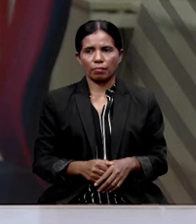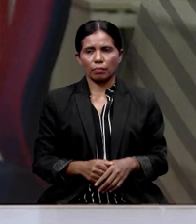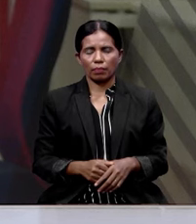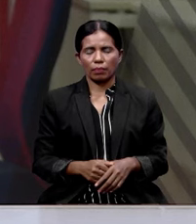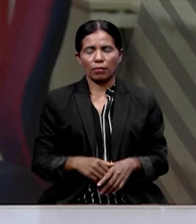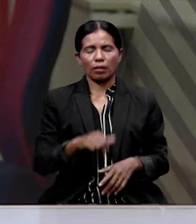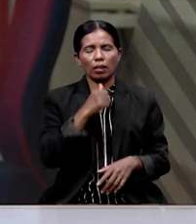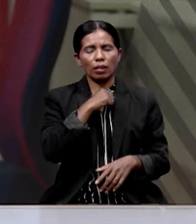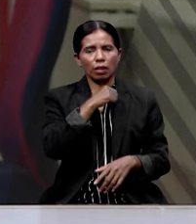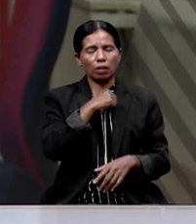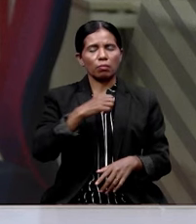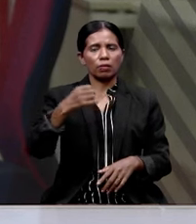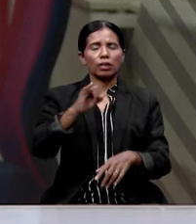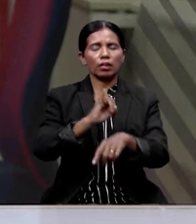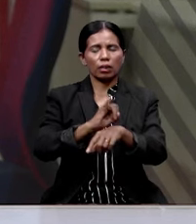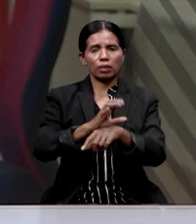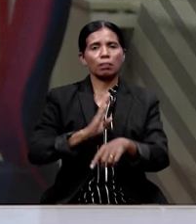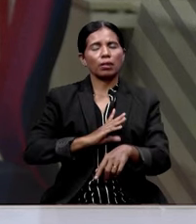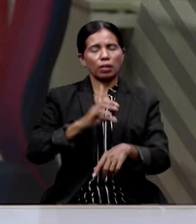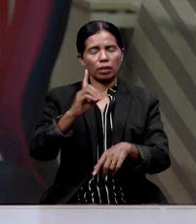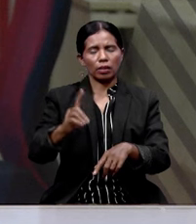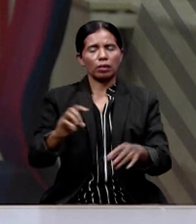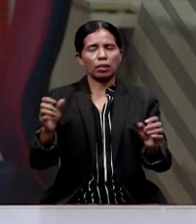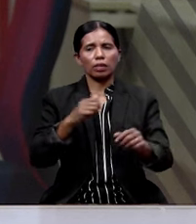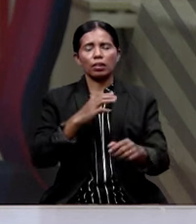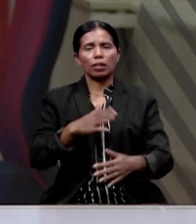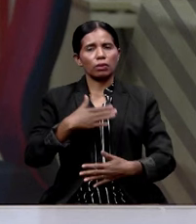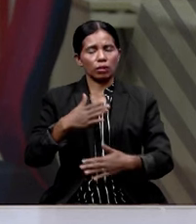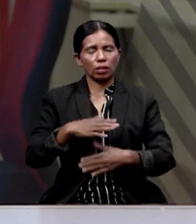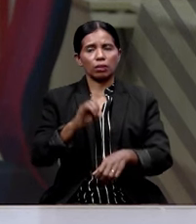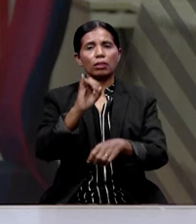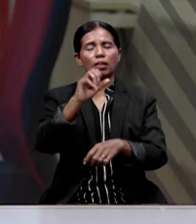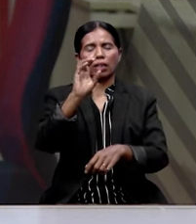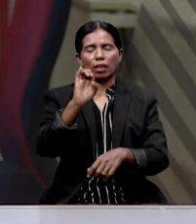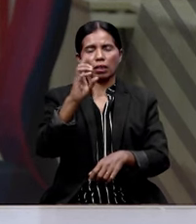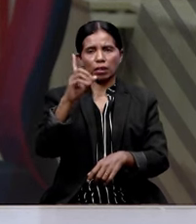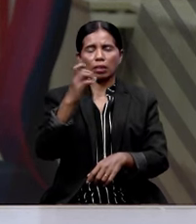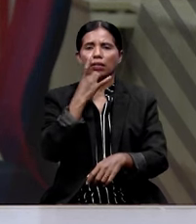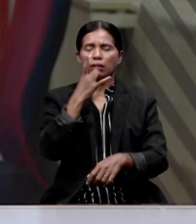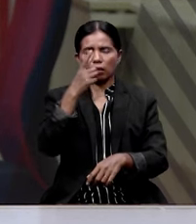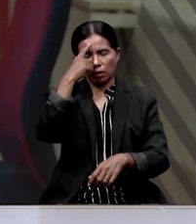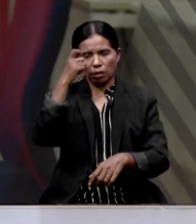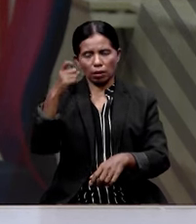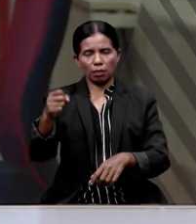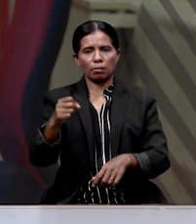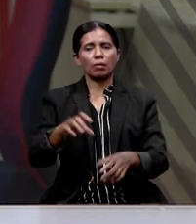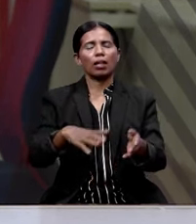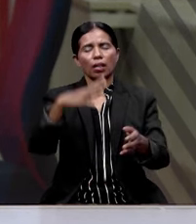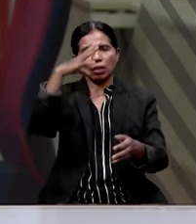Amu parco balidi lamenta o serviço técnico de TLP tamba ahi sempre matelakan hori prejudica actividade igreja